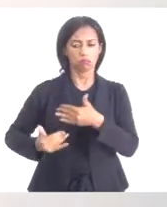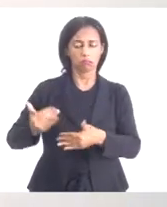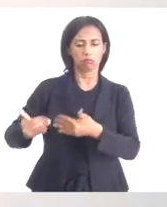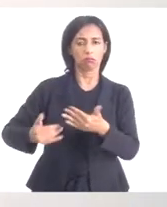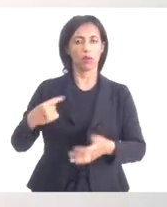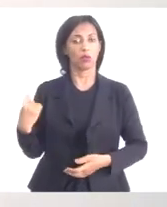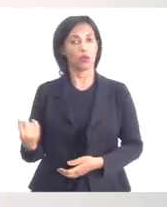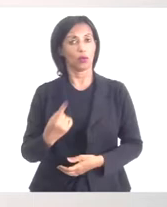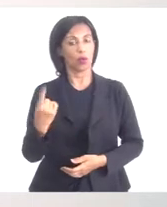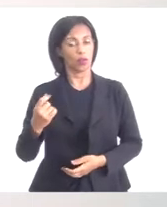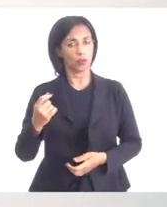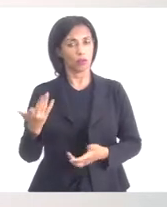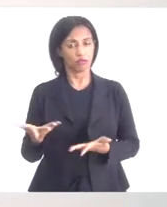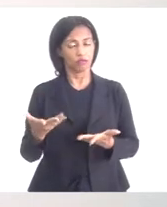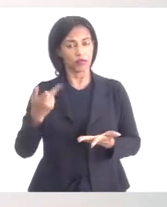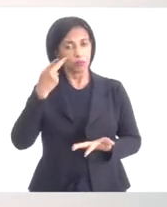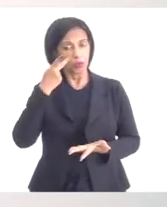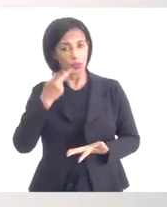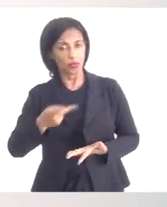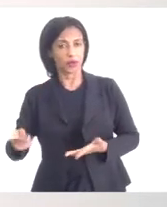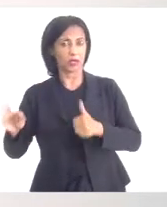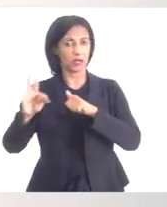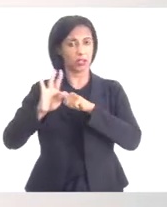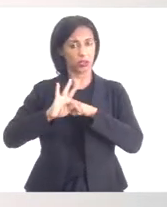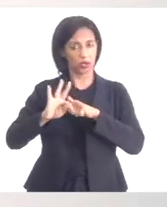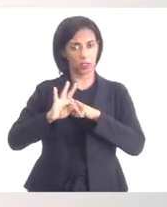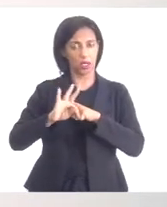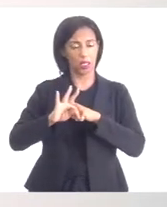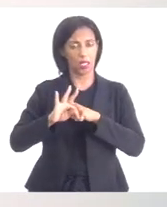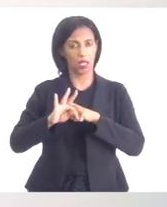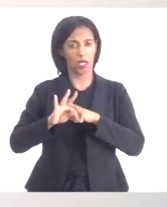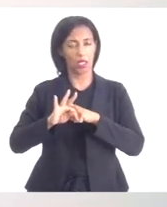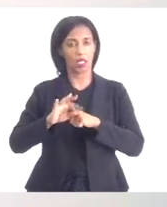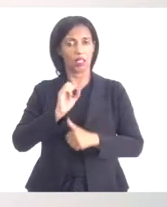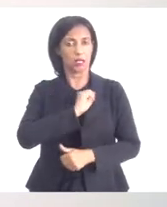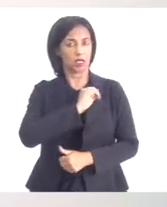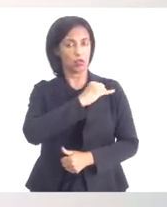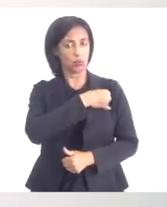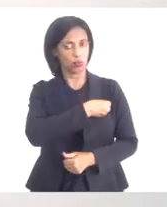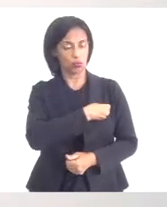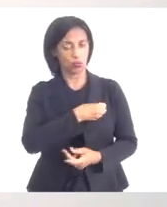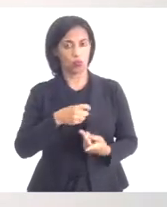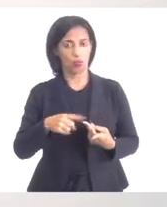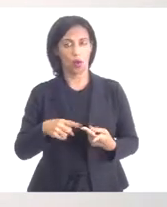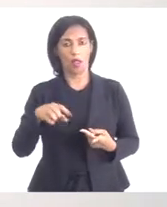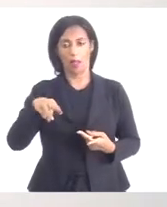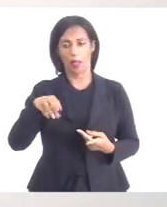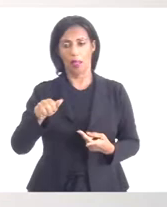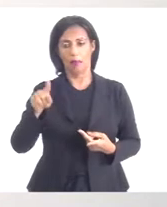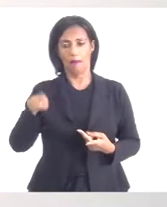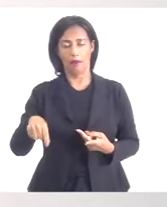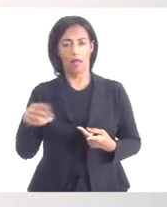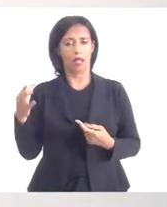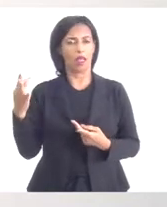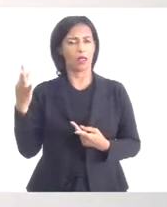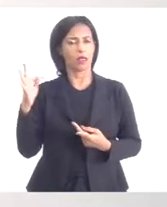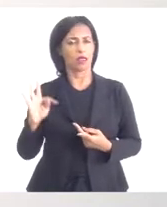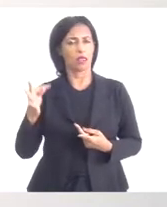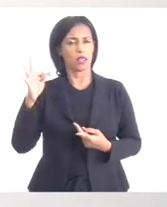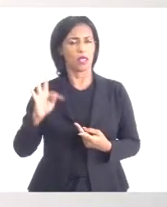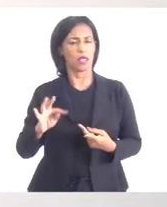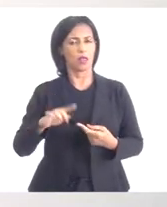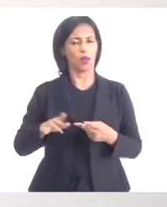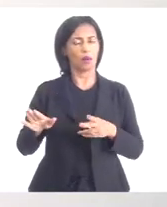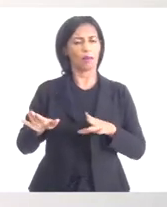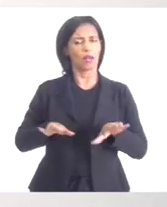né nós fizemos visitas técnicas em São João de Meriti na maré em Teresópolis